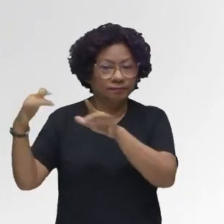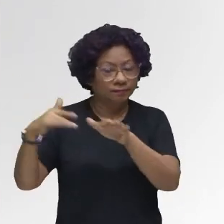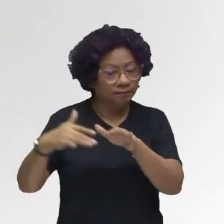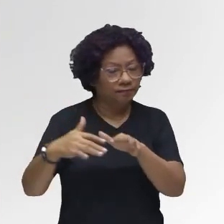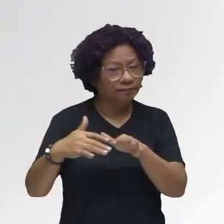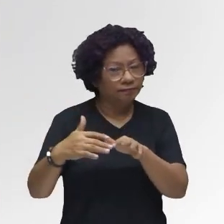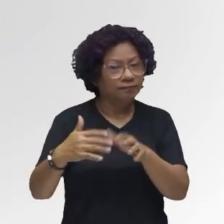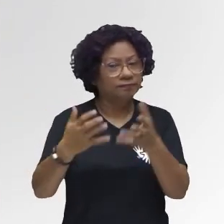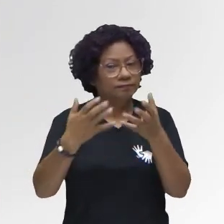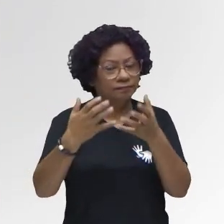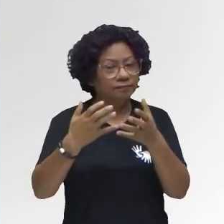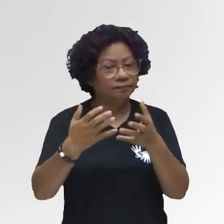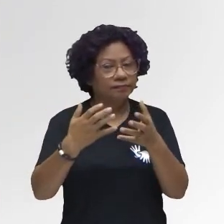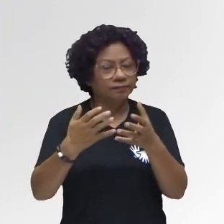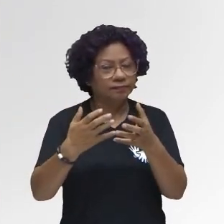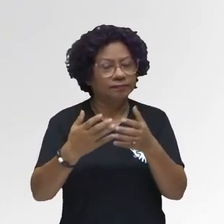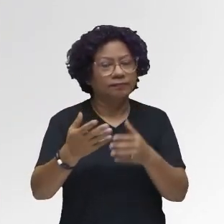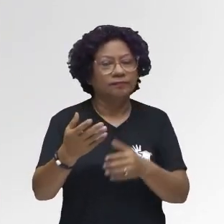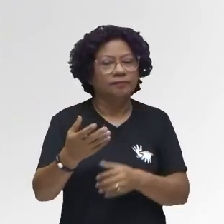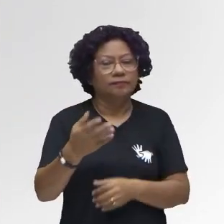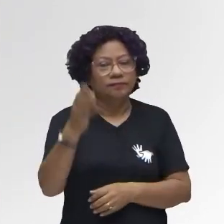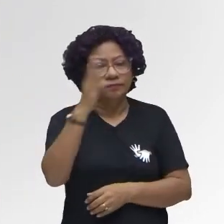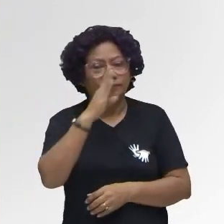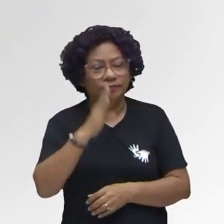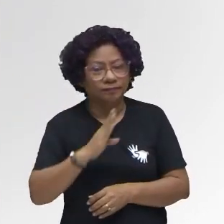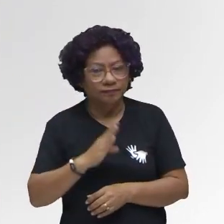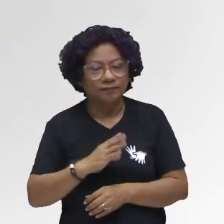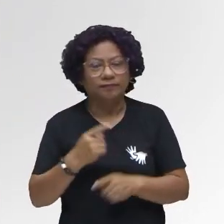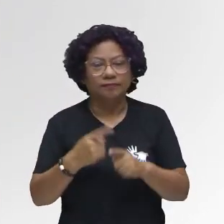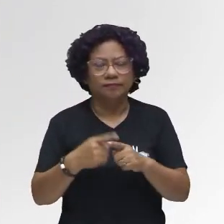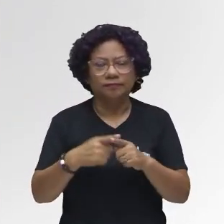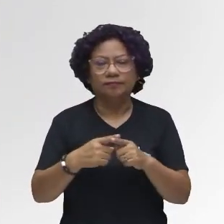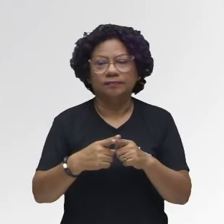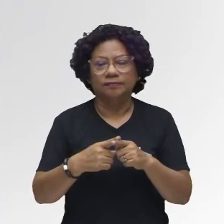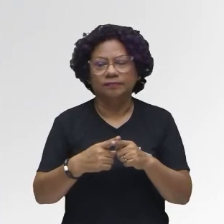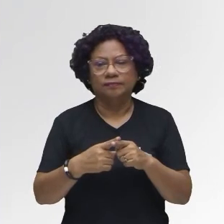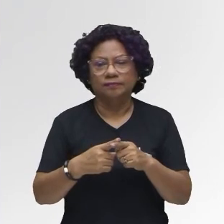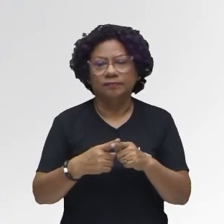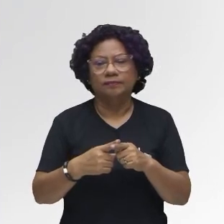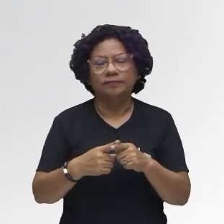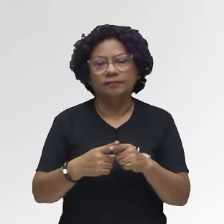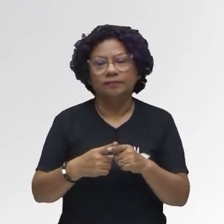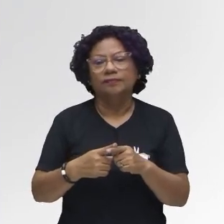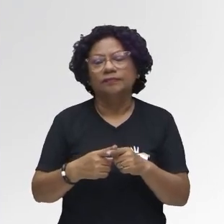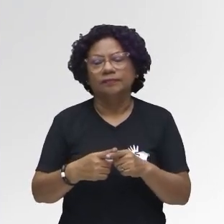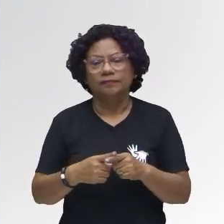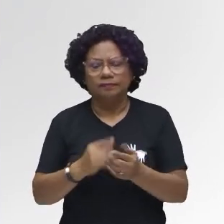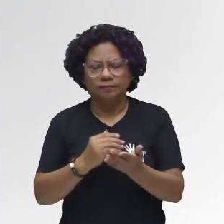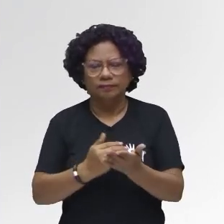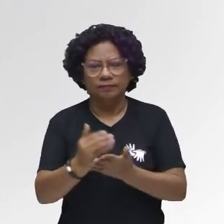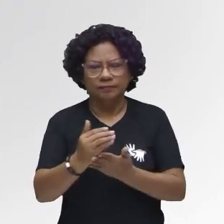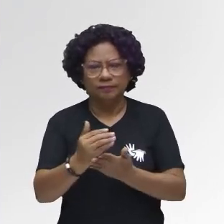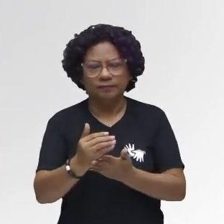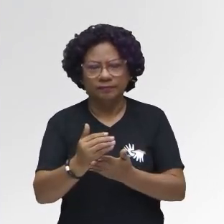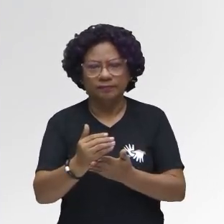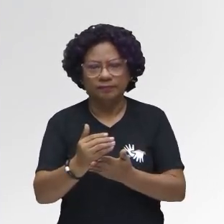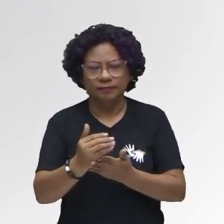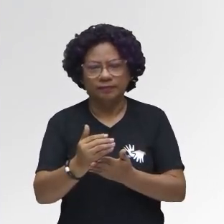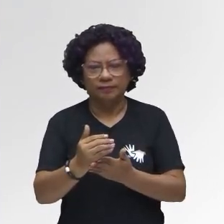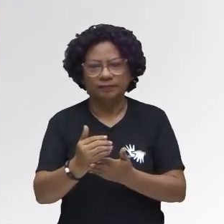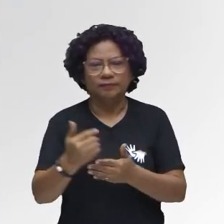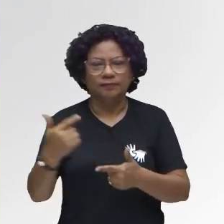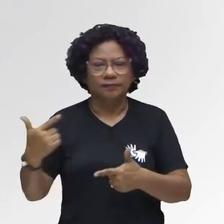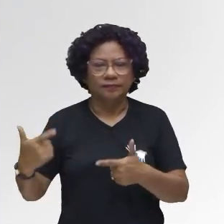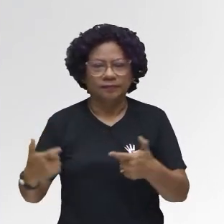com o fim da guerra, com o início da Segunda Guerra Mundial, vai dar aí um início, aquele start da industrialização que a gente